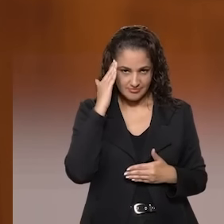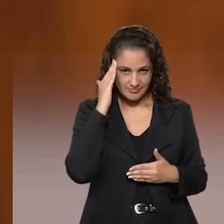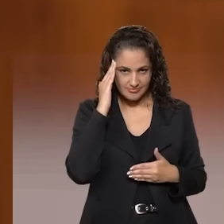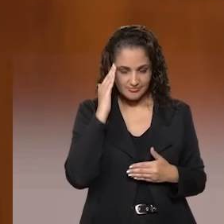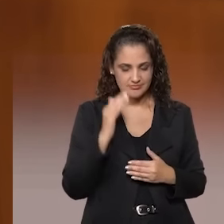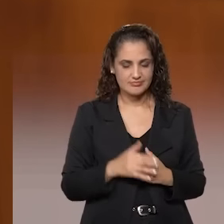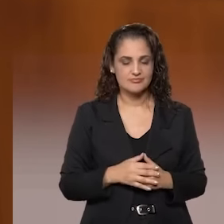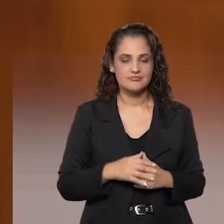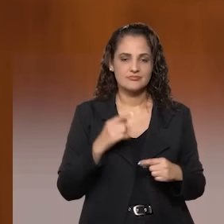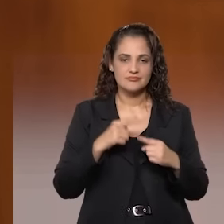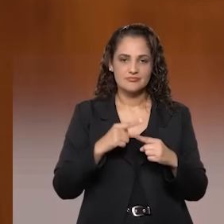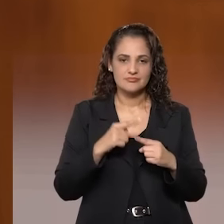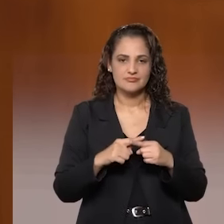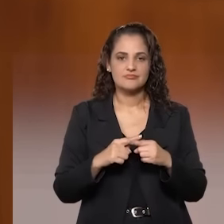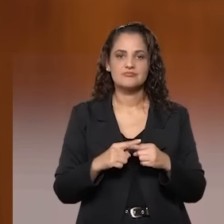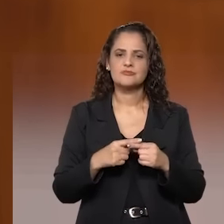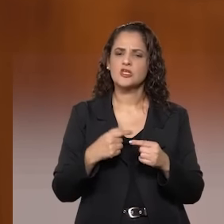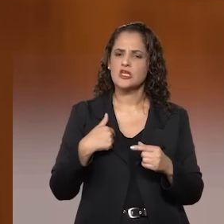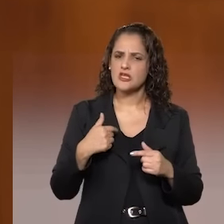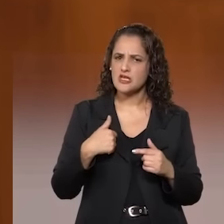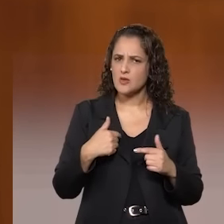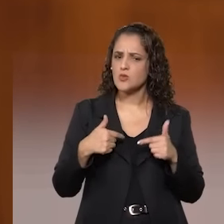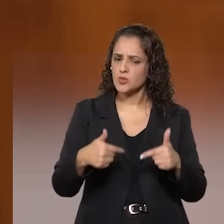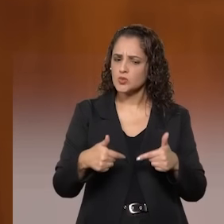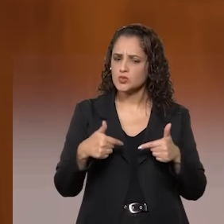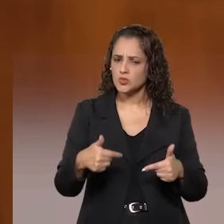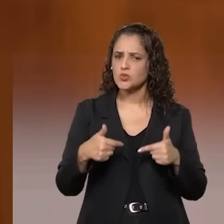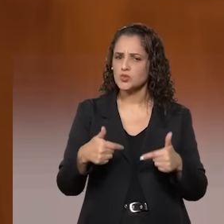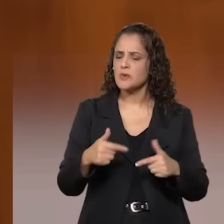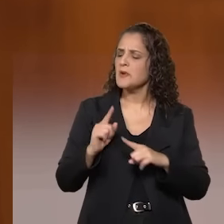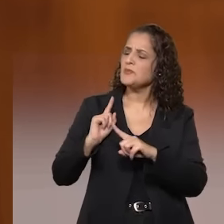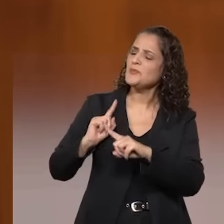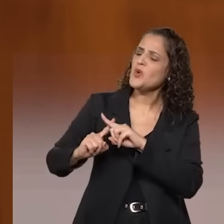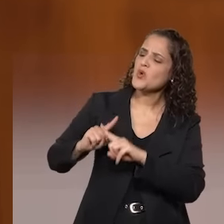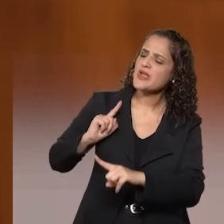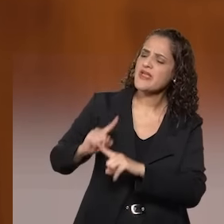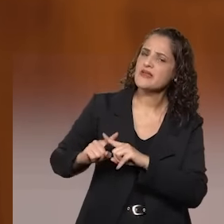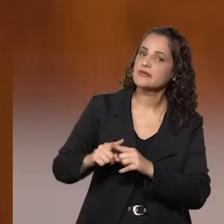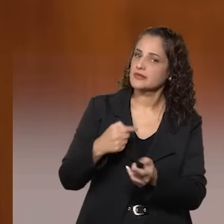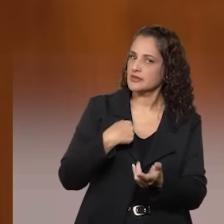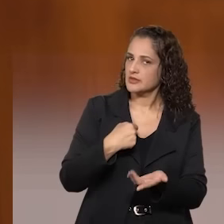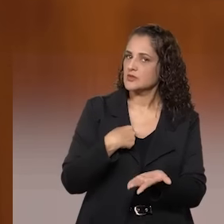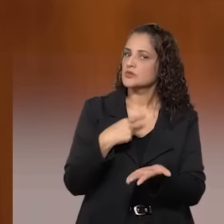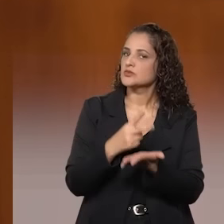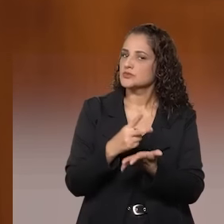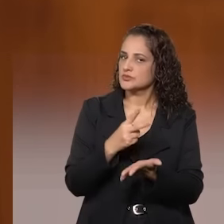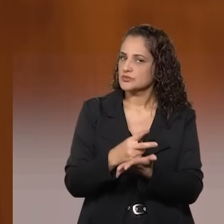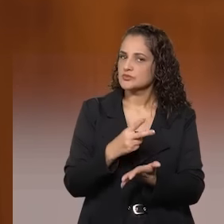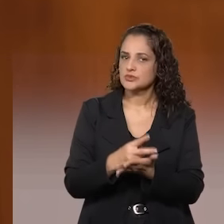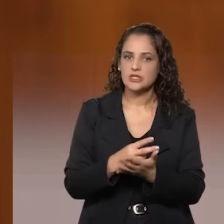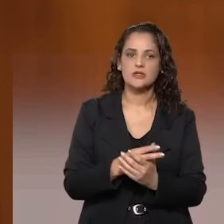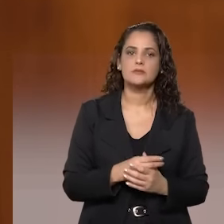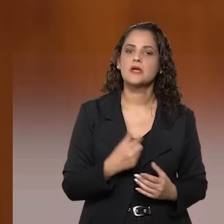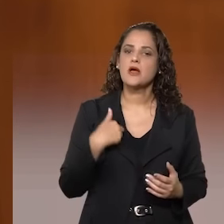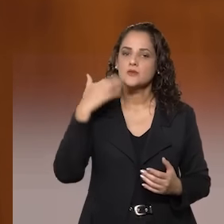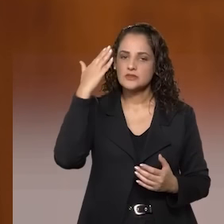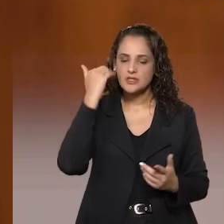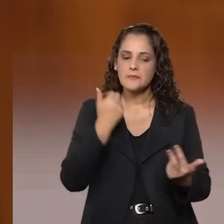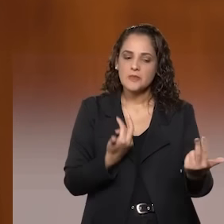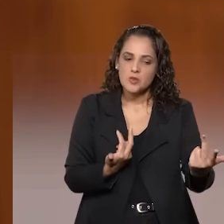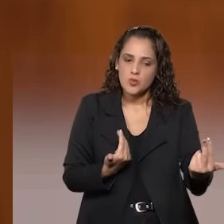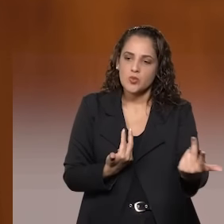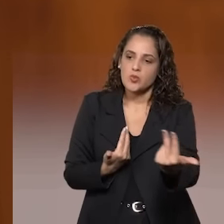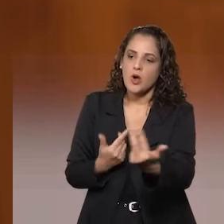minha geração que também contestam contestaram e assim por diante Então eu acho que a que que as organizações Elas têm um